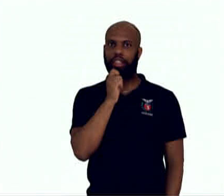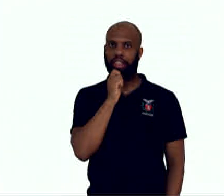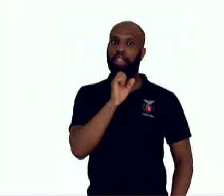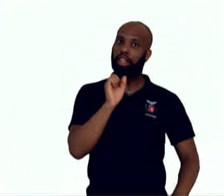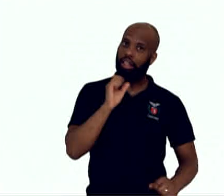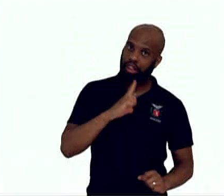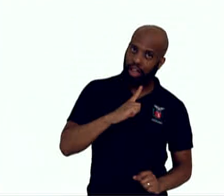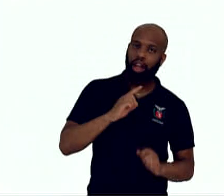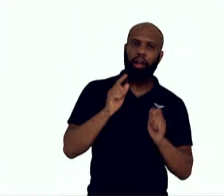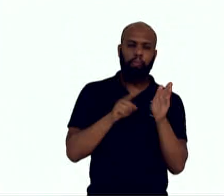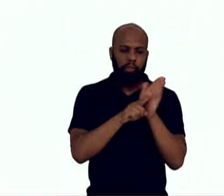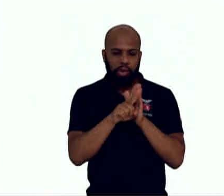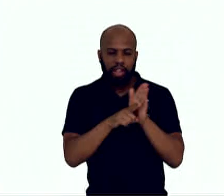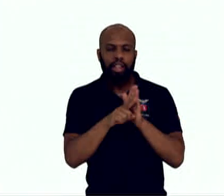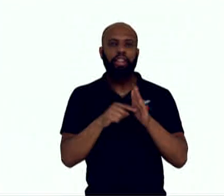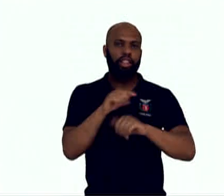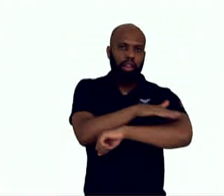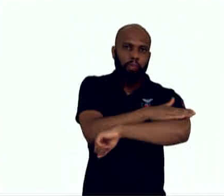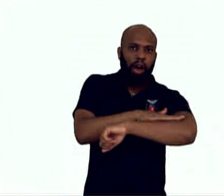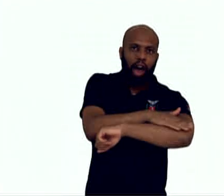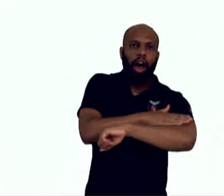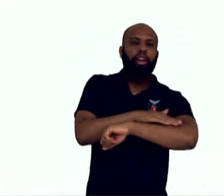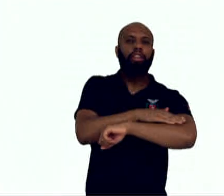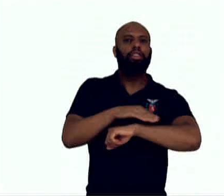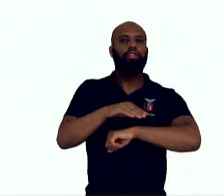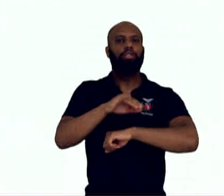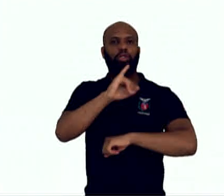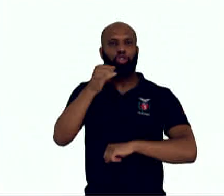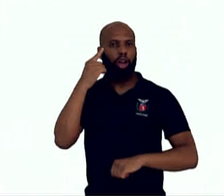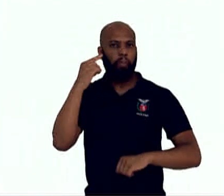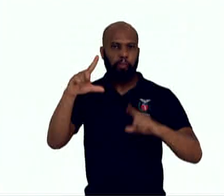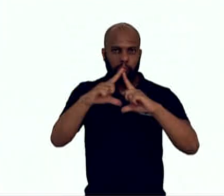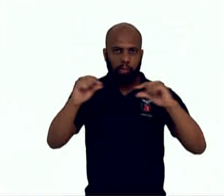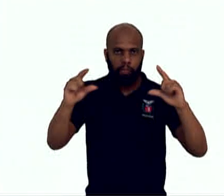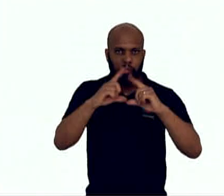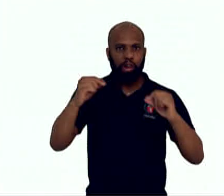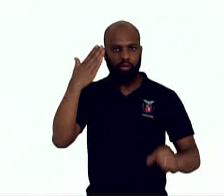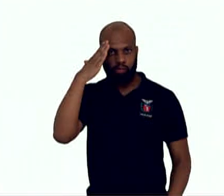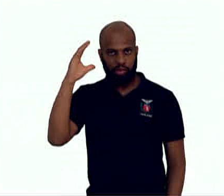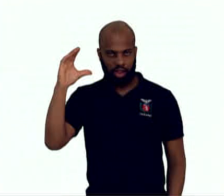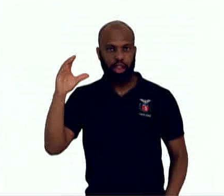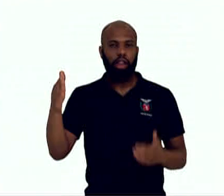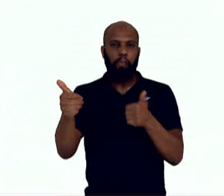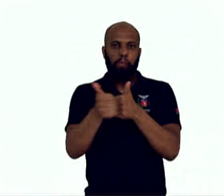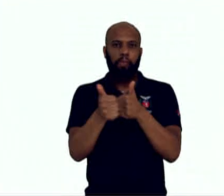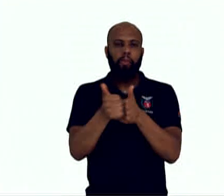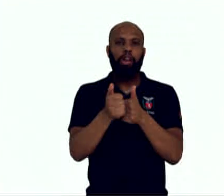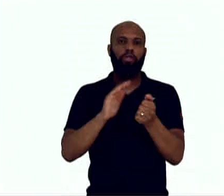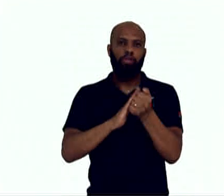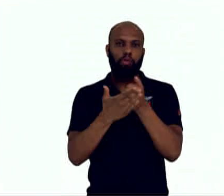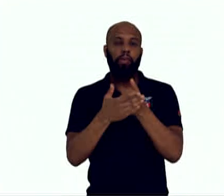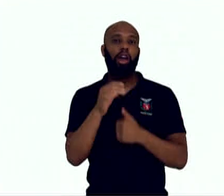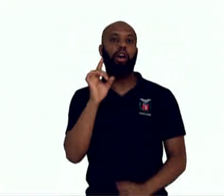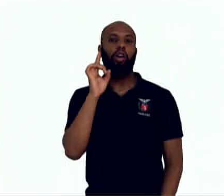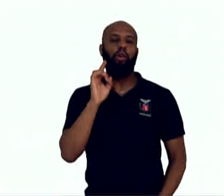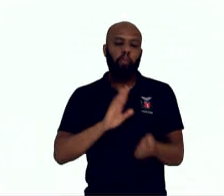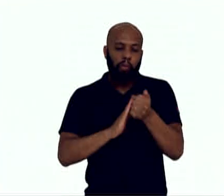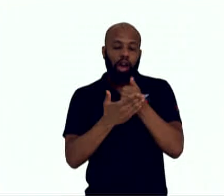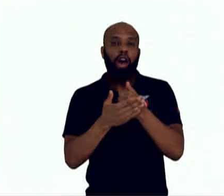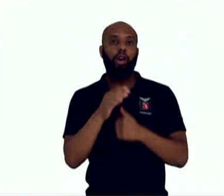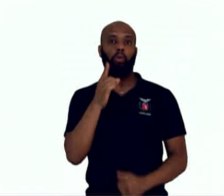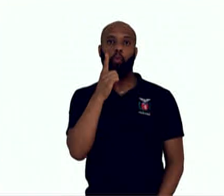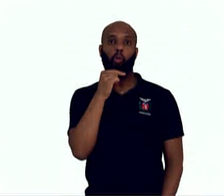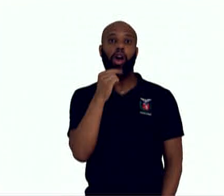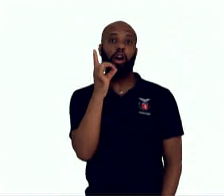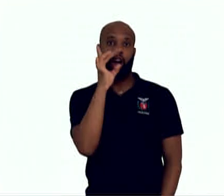acesso, pesquise lá, Praça do Japão, em Curitiba, na capital, próximo do Água Verde, construída em 1958, olha